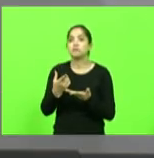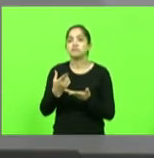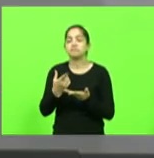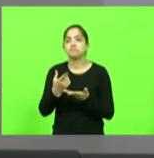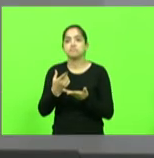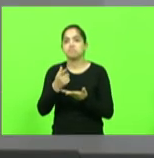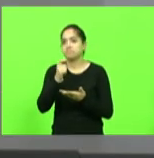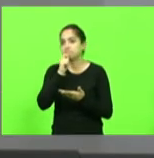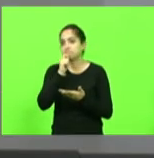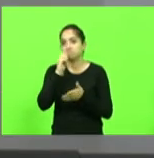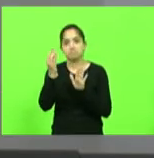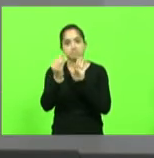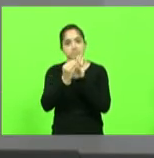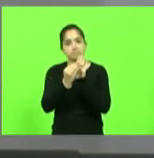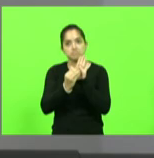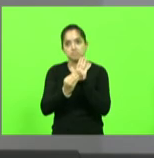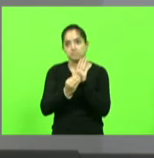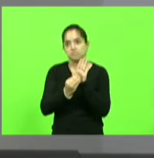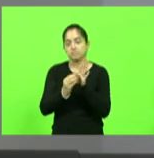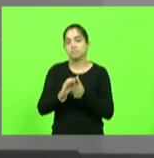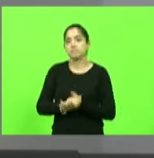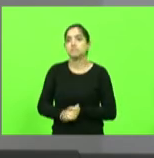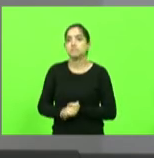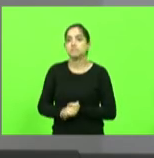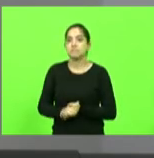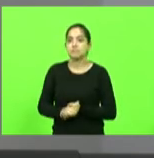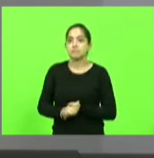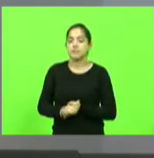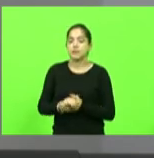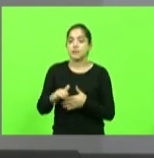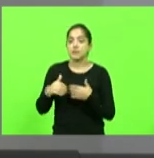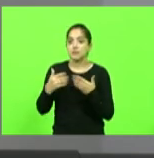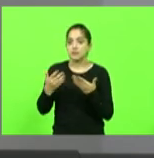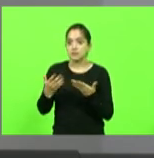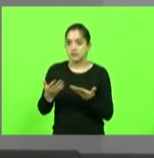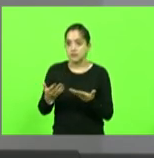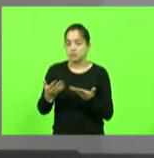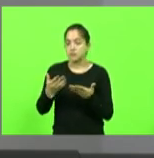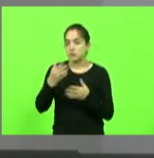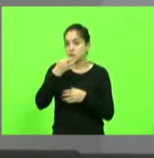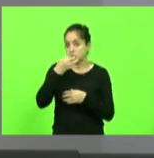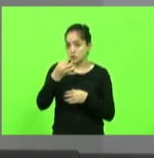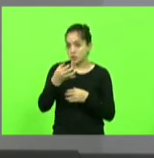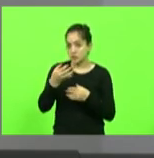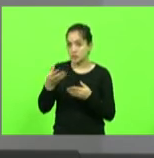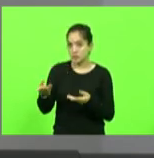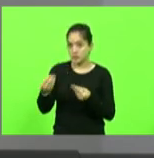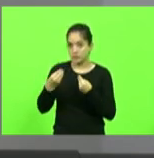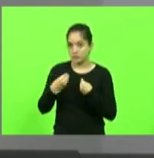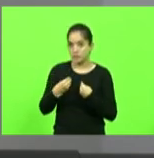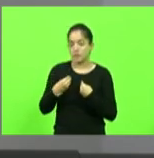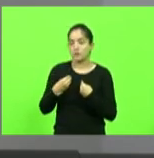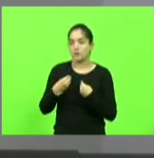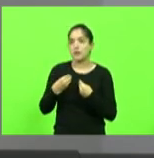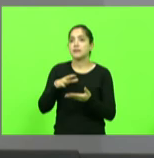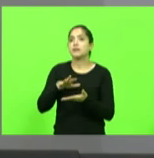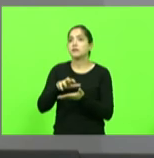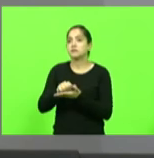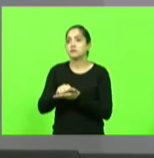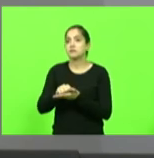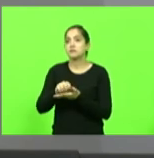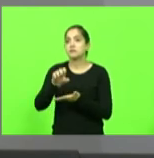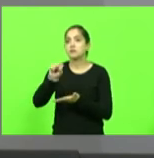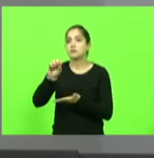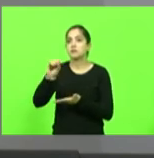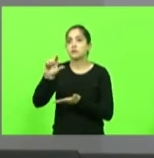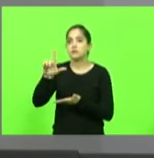os trabalhadores do SUAS. Então, essas são as sugestões que vieram. Nós temos a inscrição da Solange.